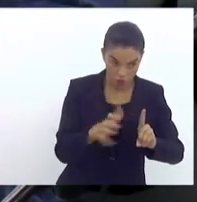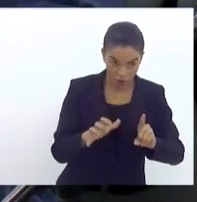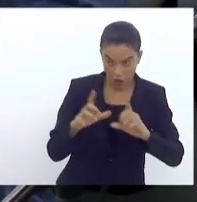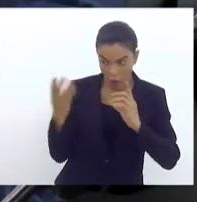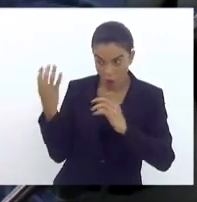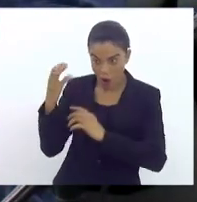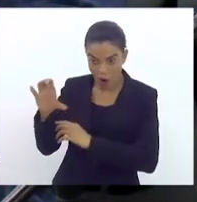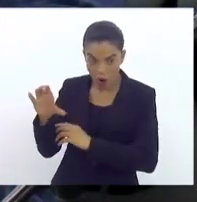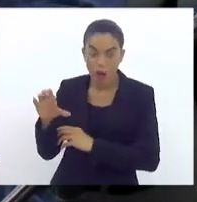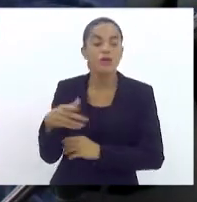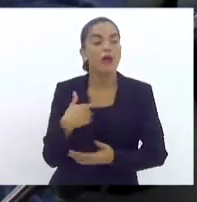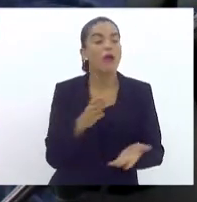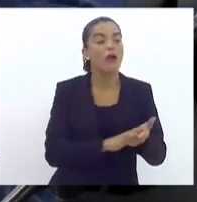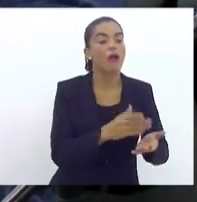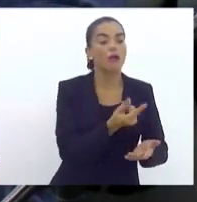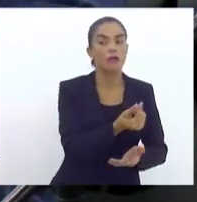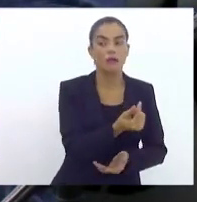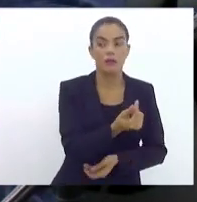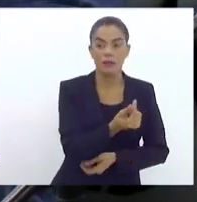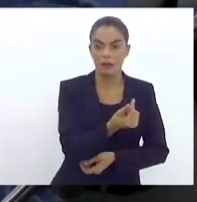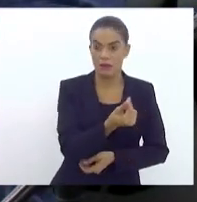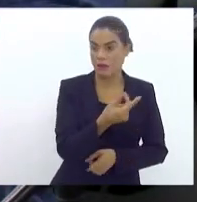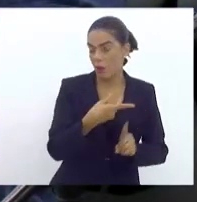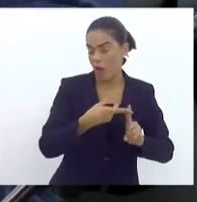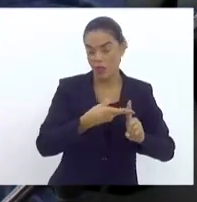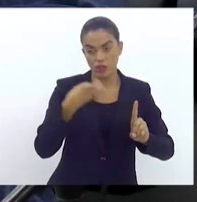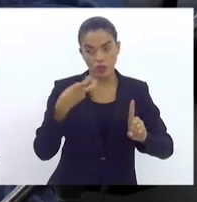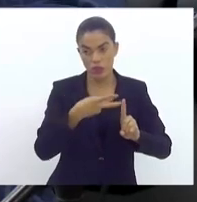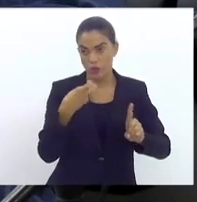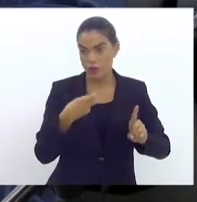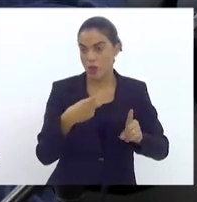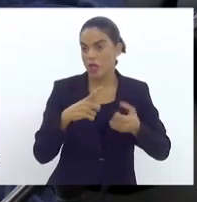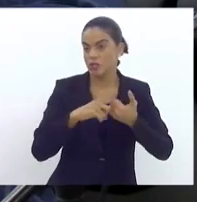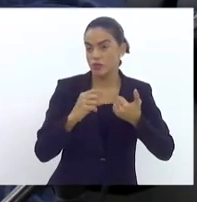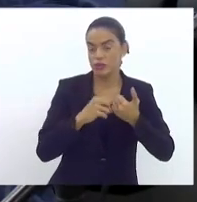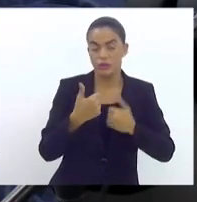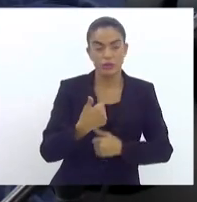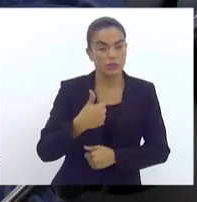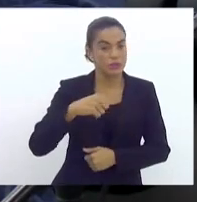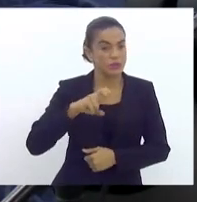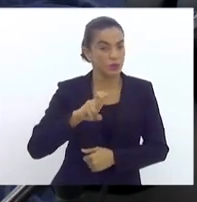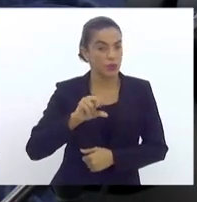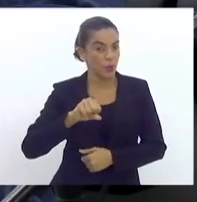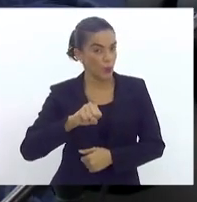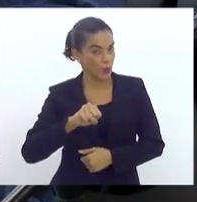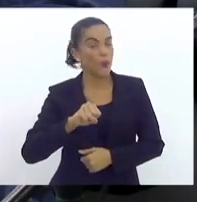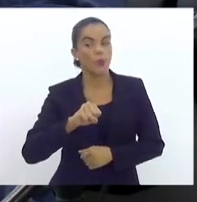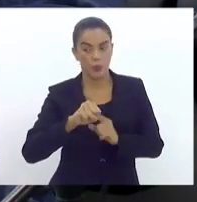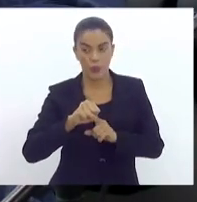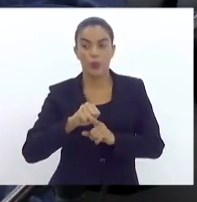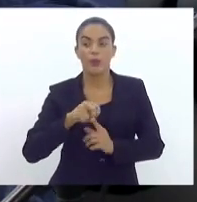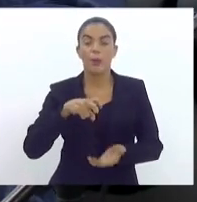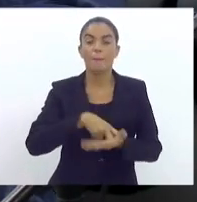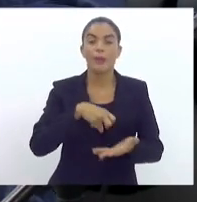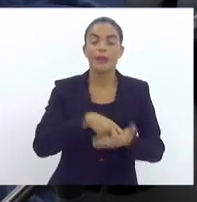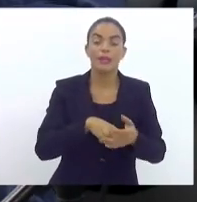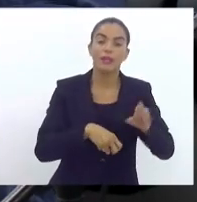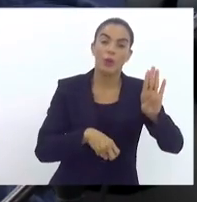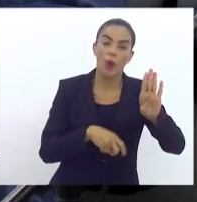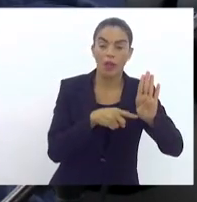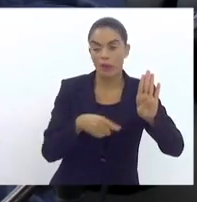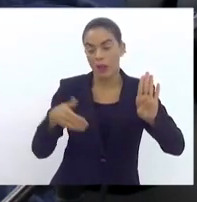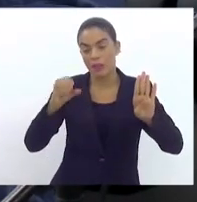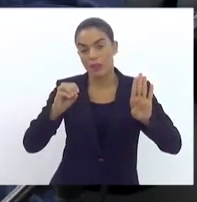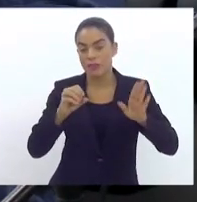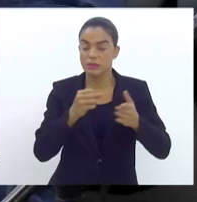no Brasil hoje nós caracterizam artigo 158 do Código Penal tem a pena de quatro a 10 anos mas